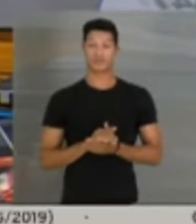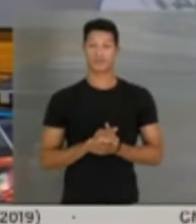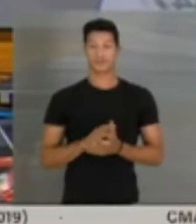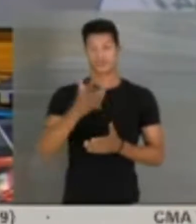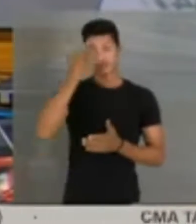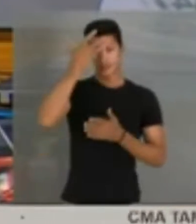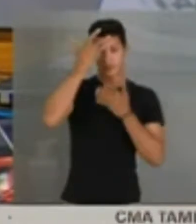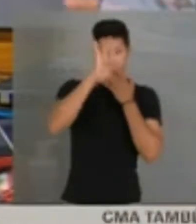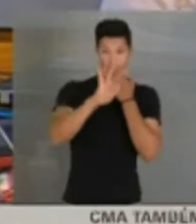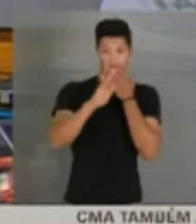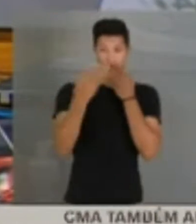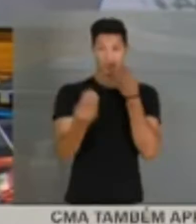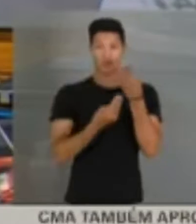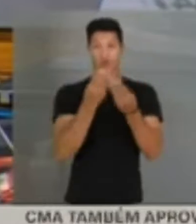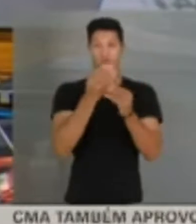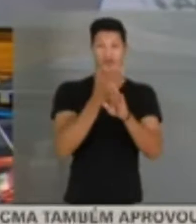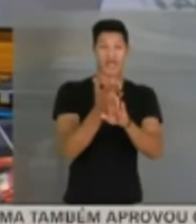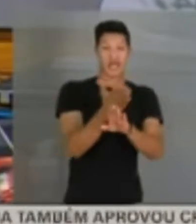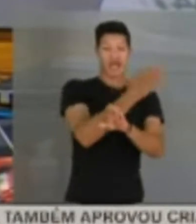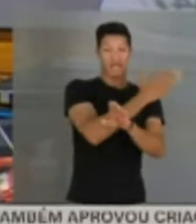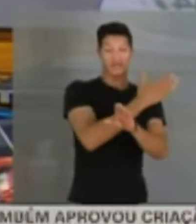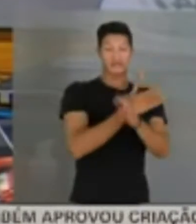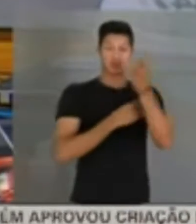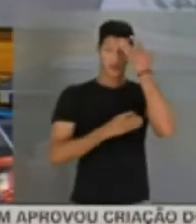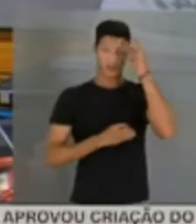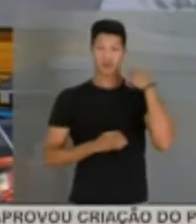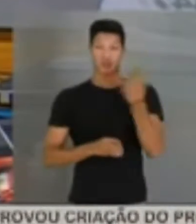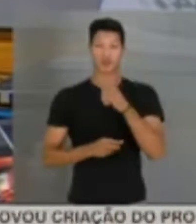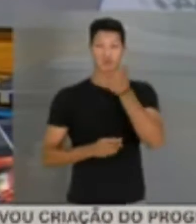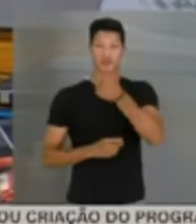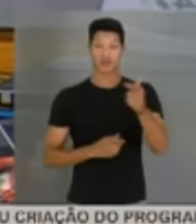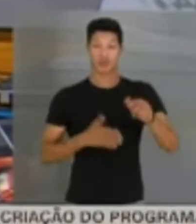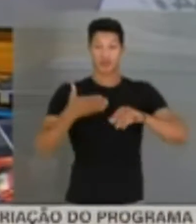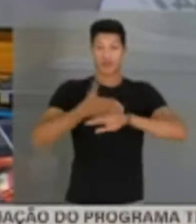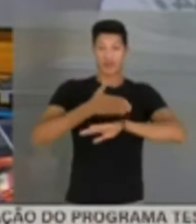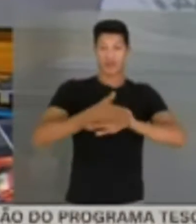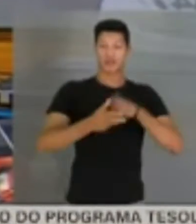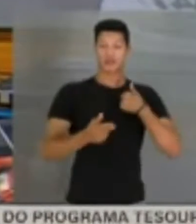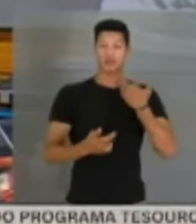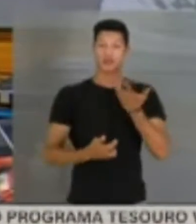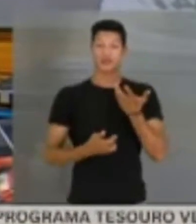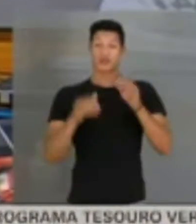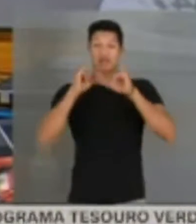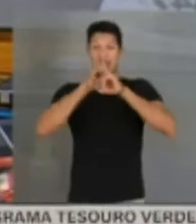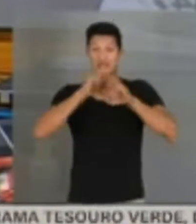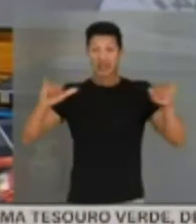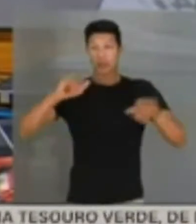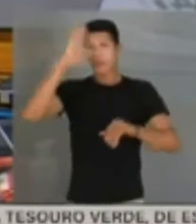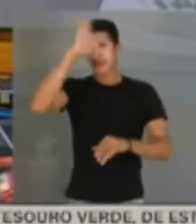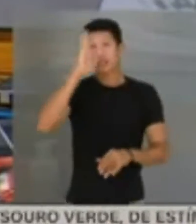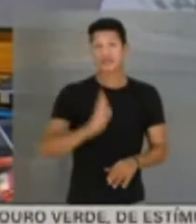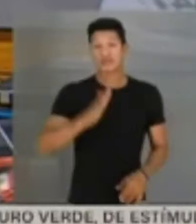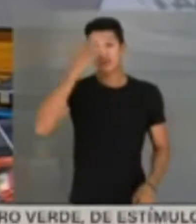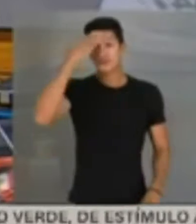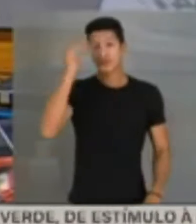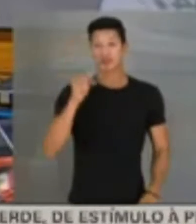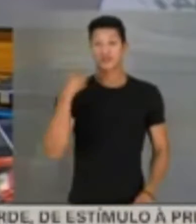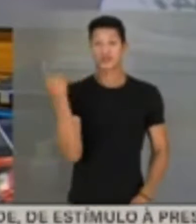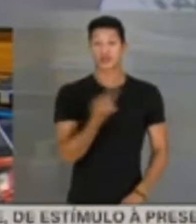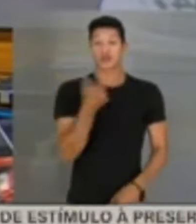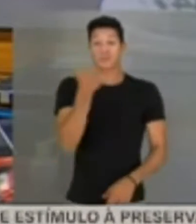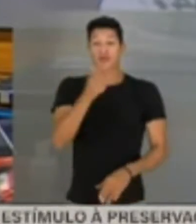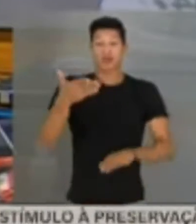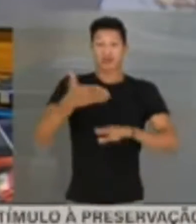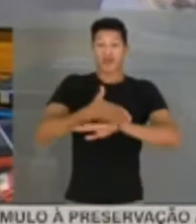Não se sabe, senador Girão, como foi antes disso, porque nós não temos acesso, e eu queria registrar para o Brasil saber. Nós